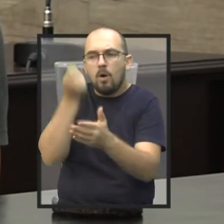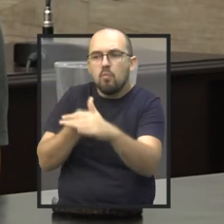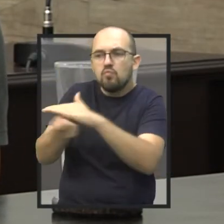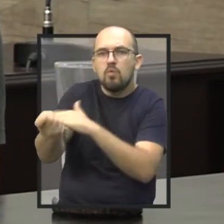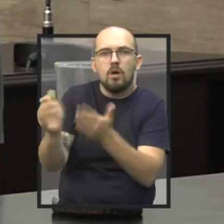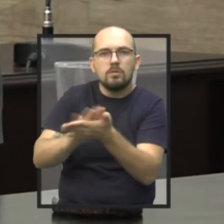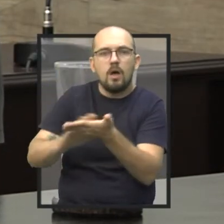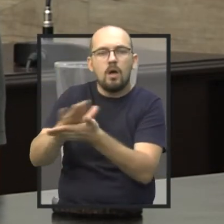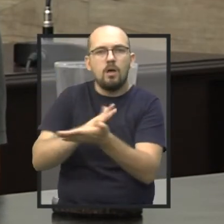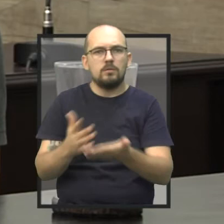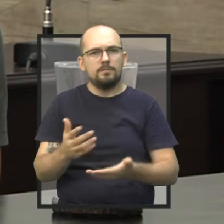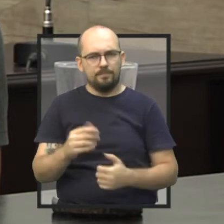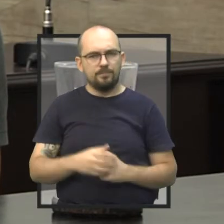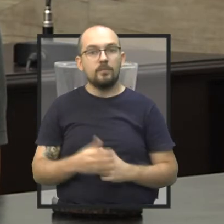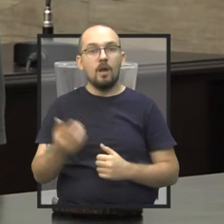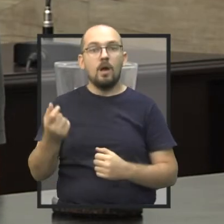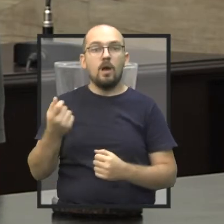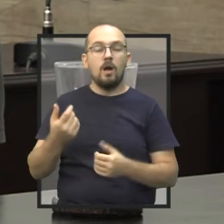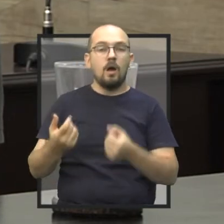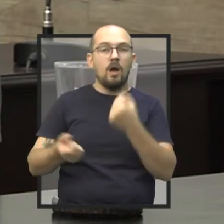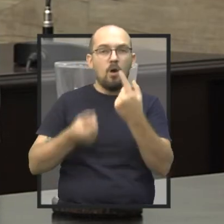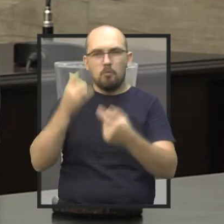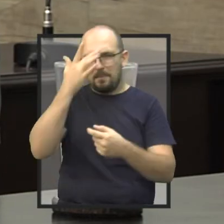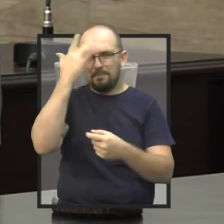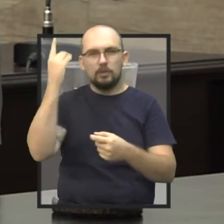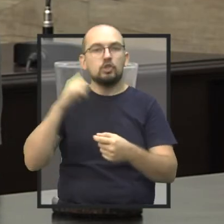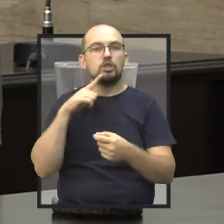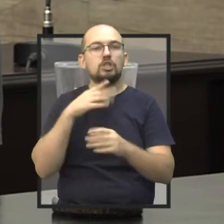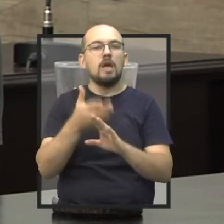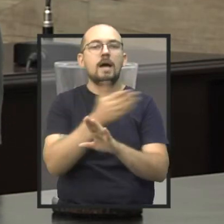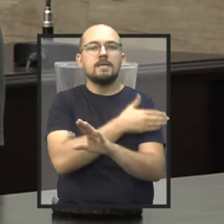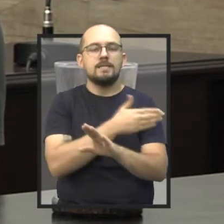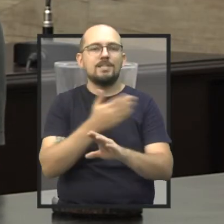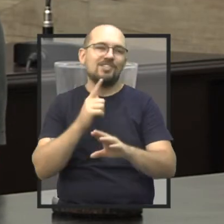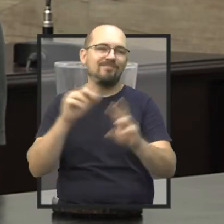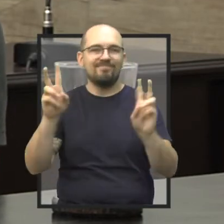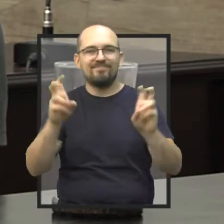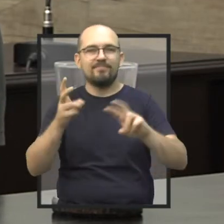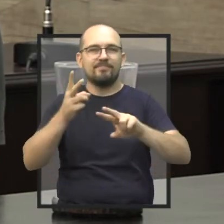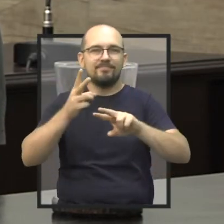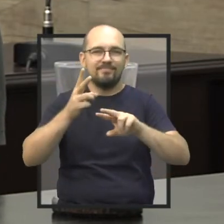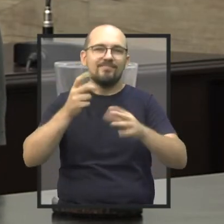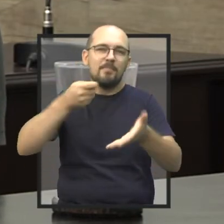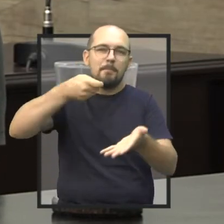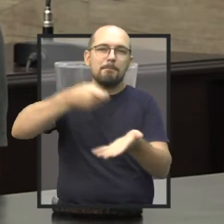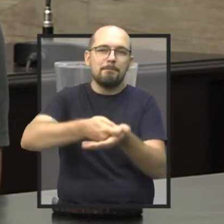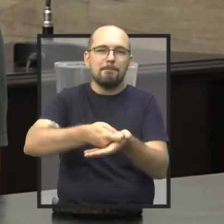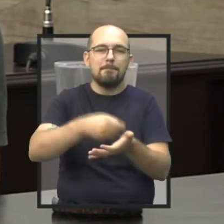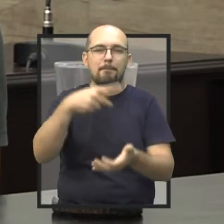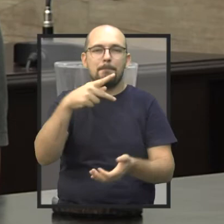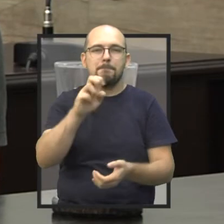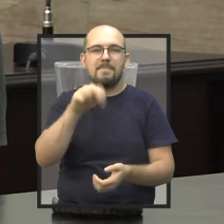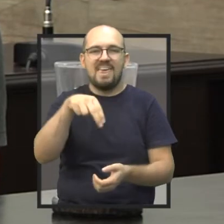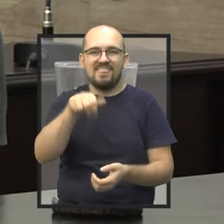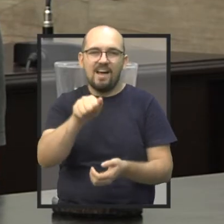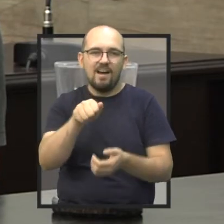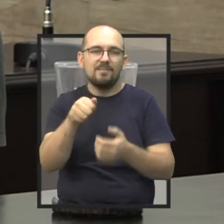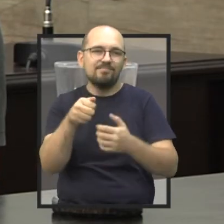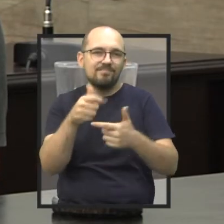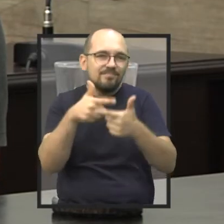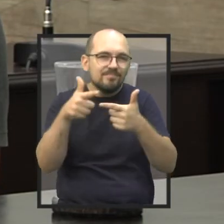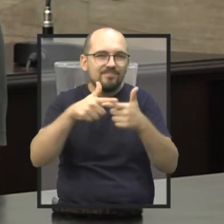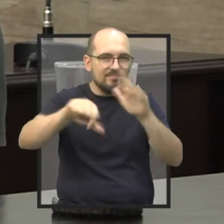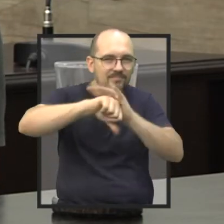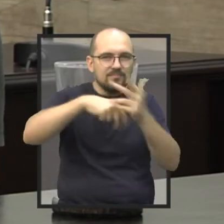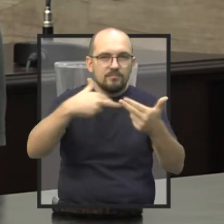pessoas apenadas, né, que de alguma forma receberam alguma pena judicial, que estavam fazendo ali pagando pelo menos parte da sua